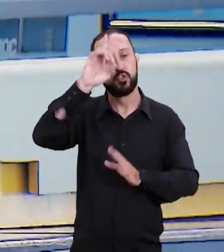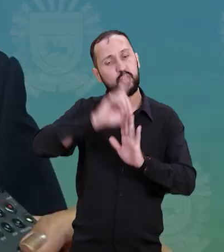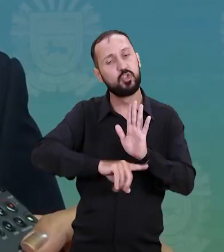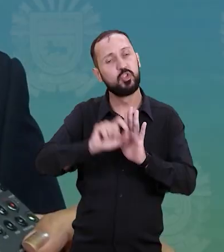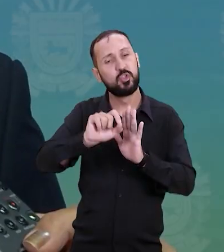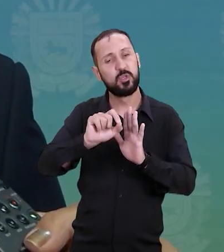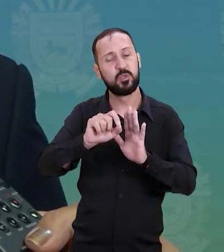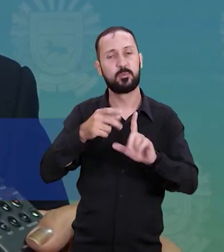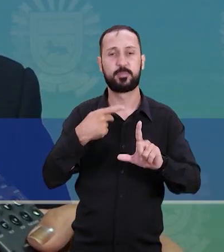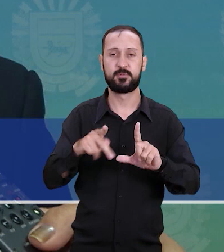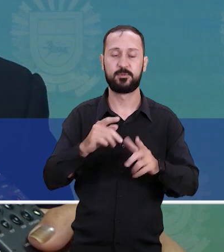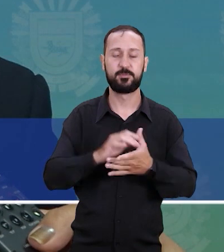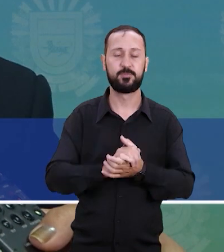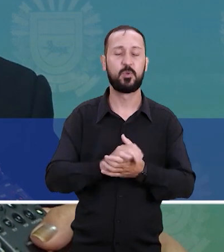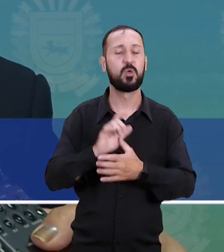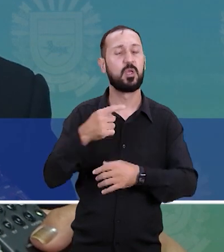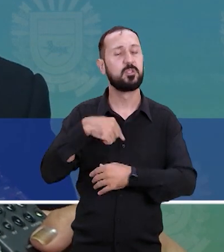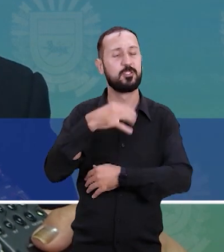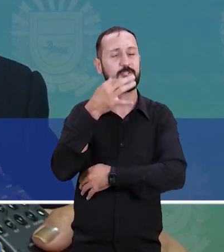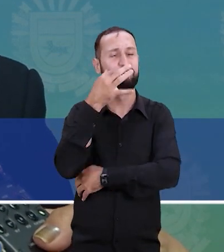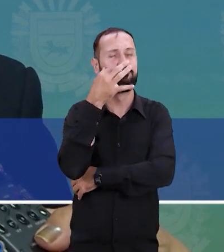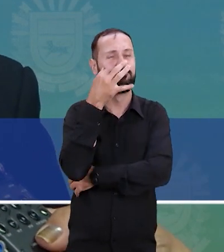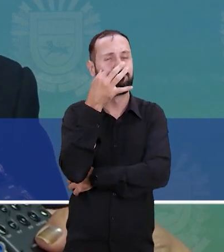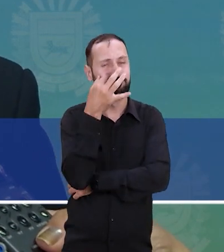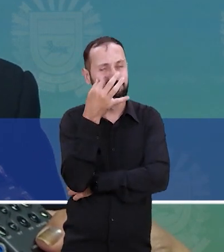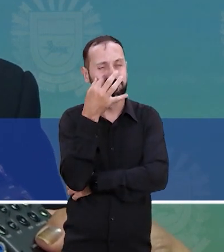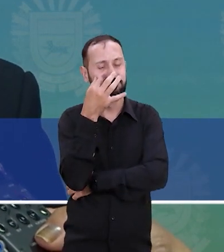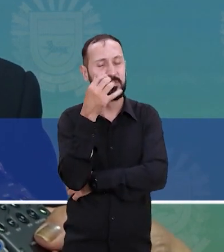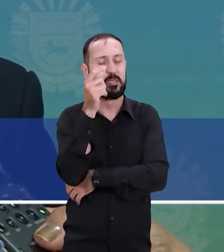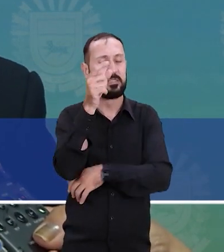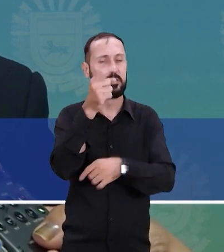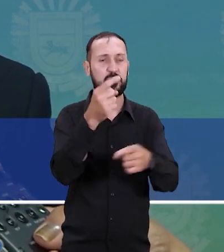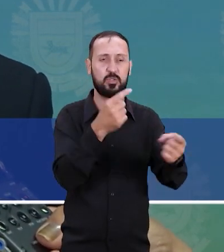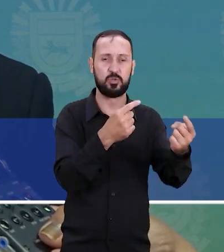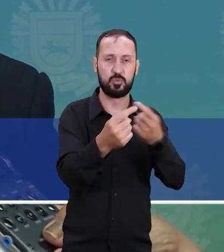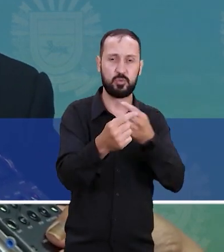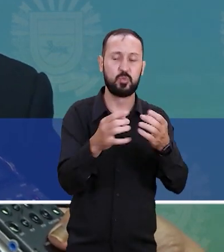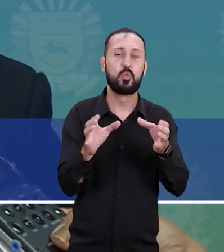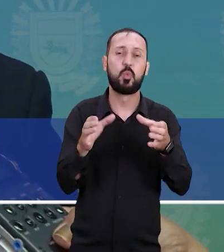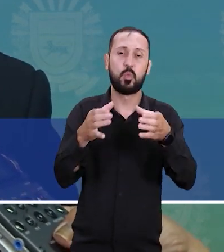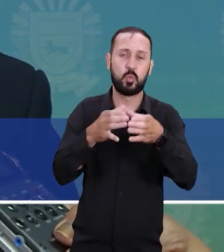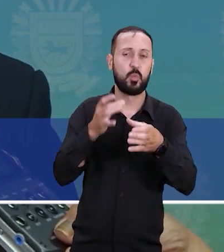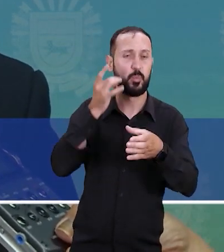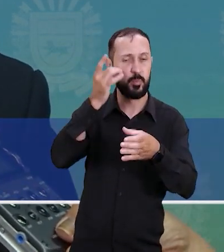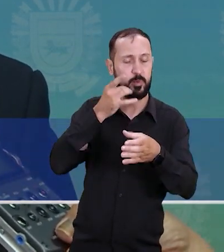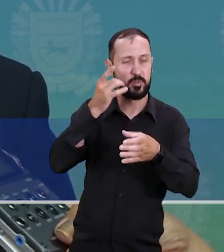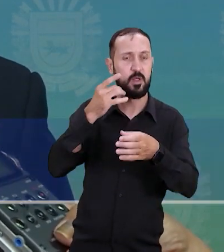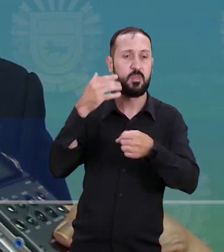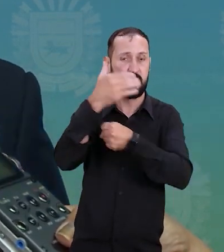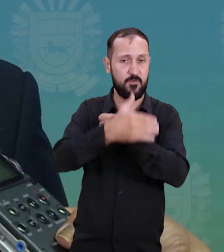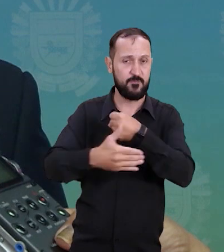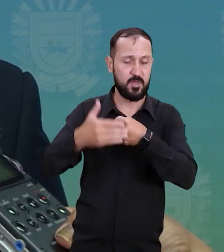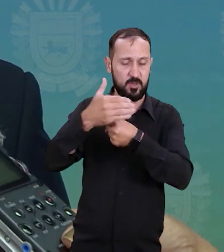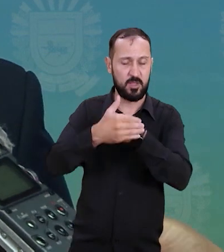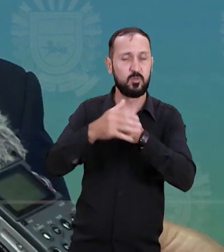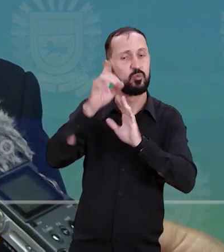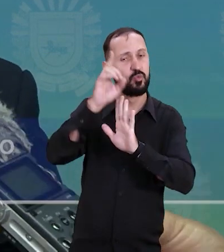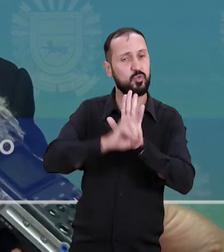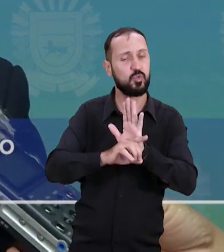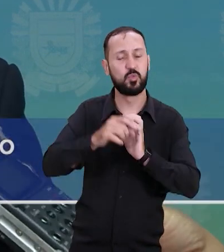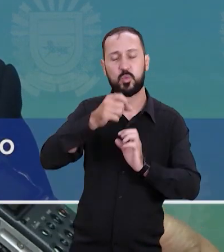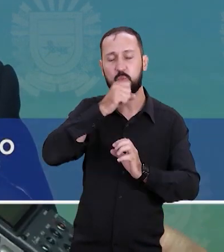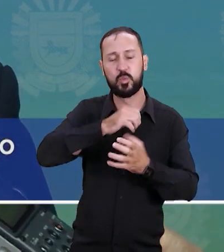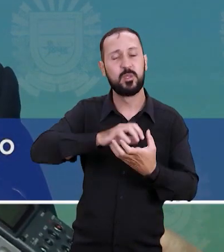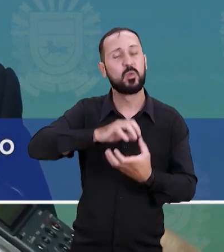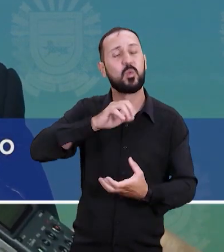livre. O que nós observamos ao longo das discussões na Frente Parlamentar em defesa